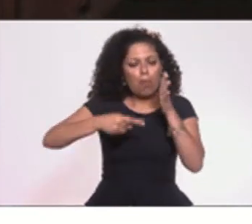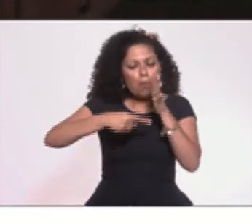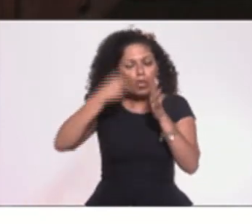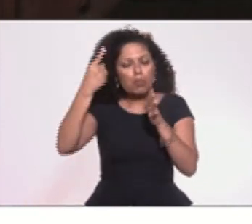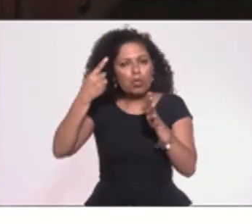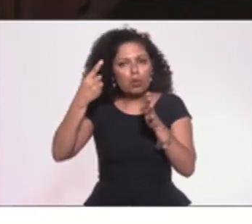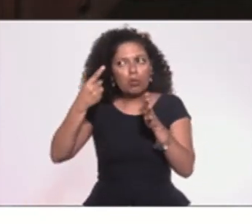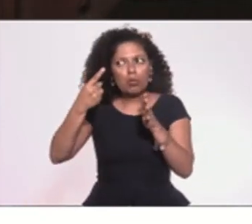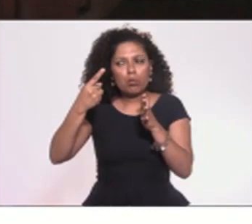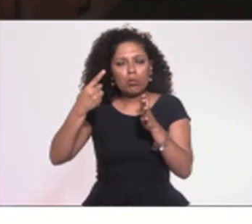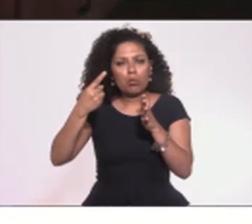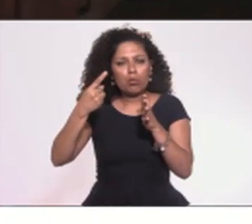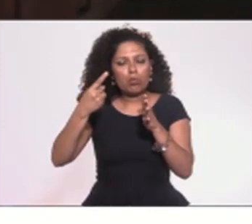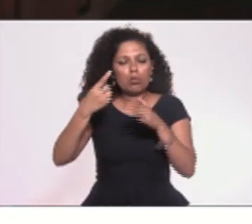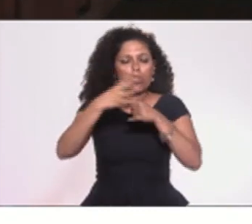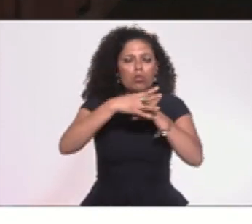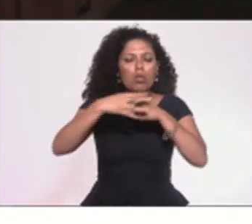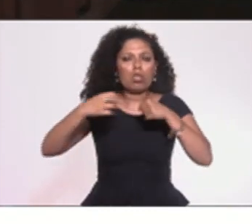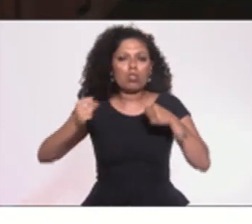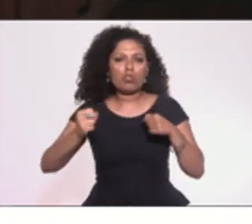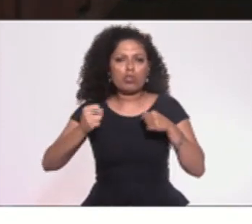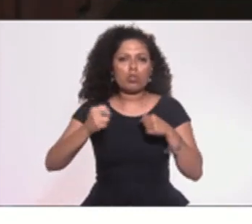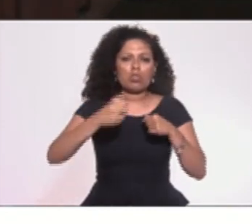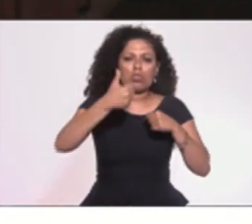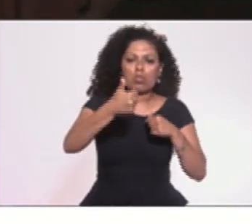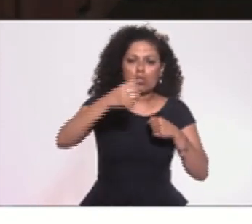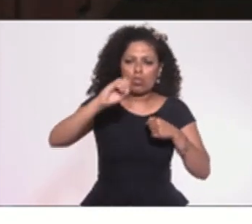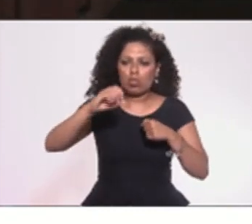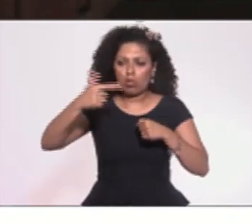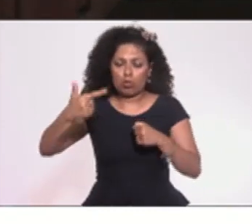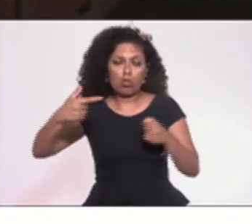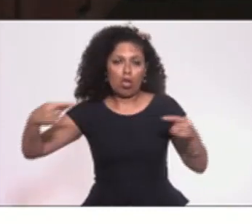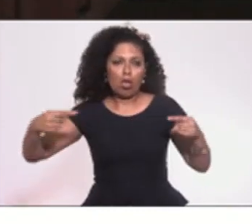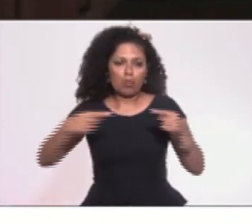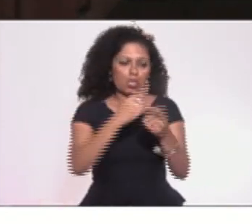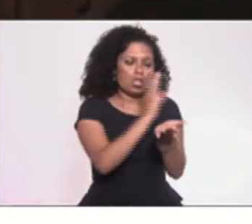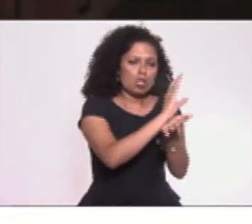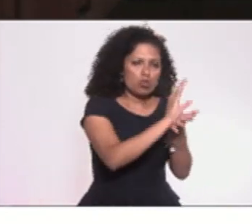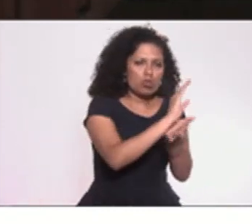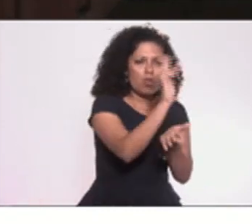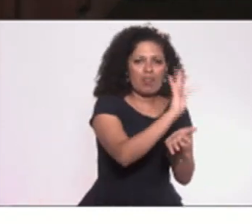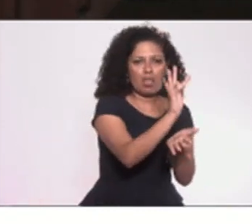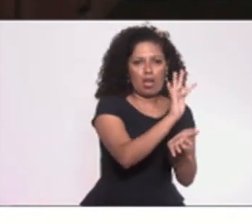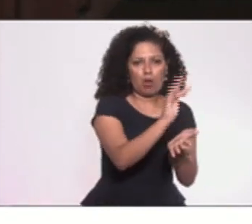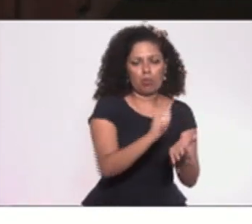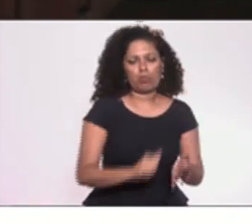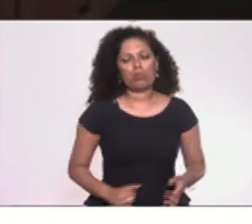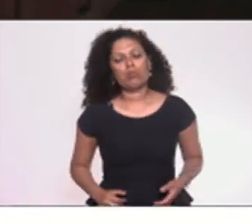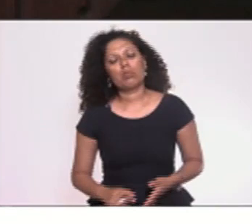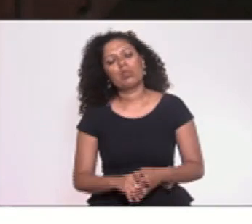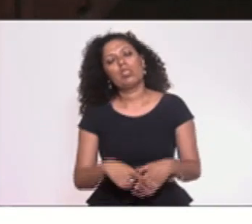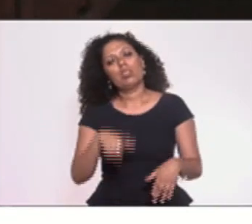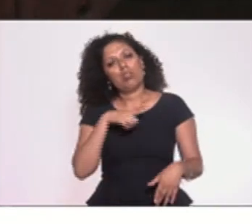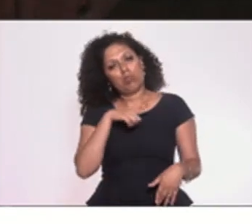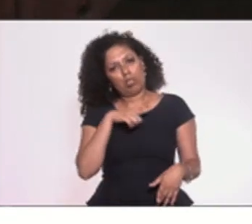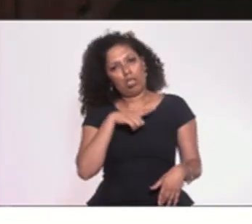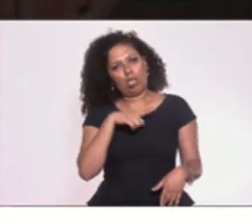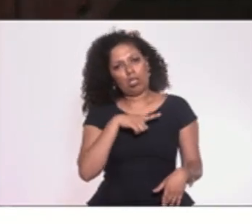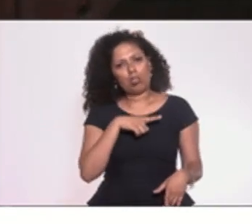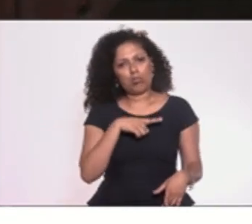1º, e no artigo 102 da Constituição Federal. Então, existe